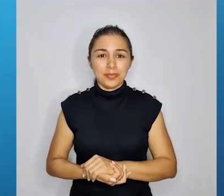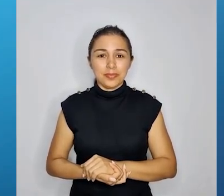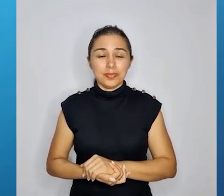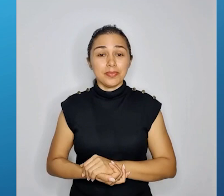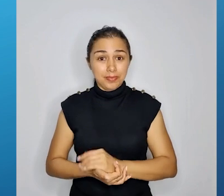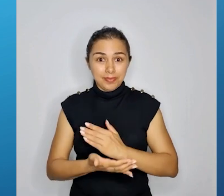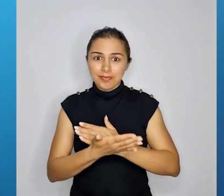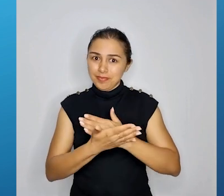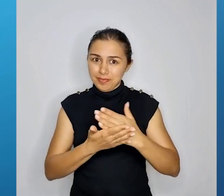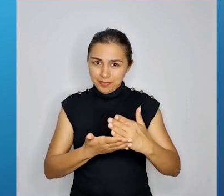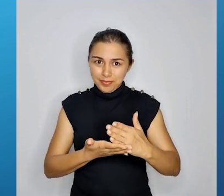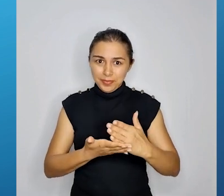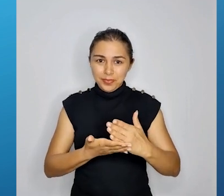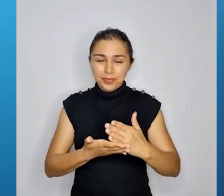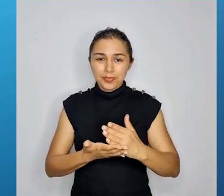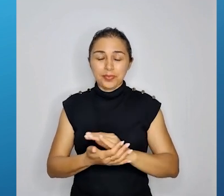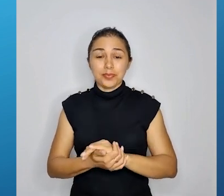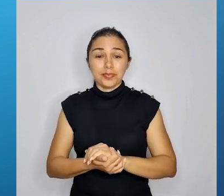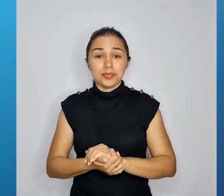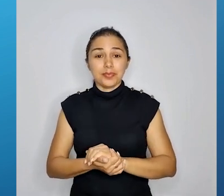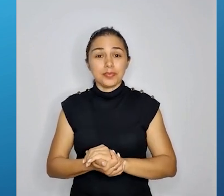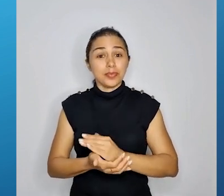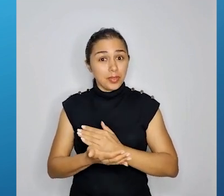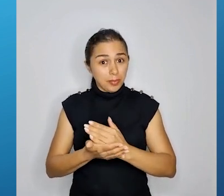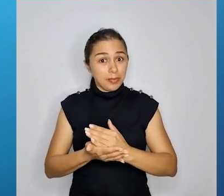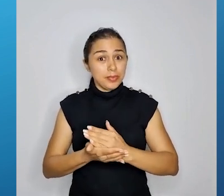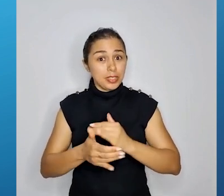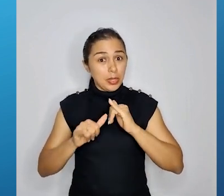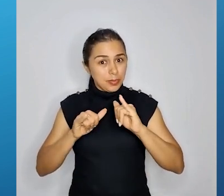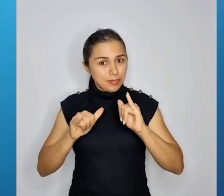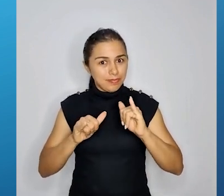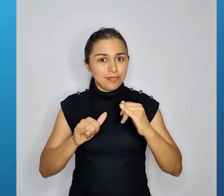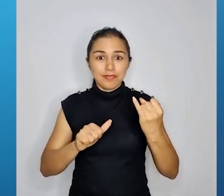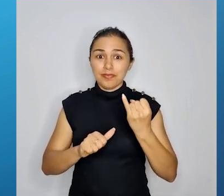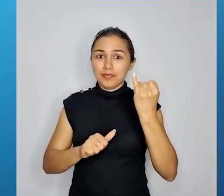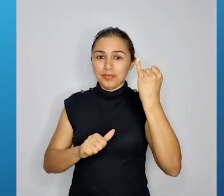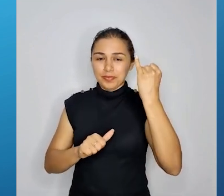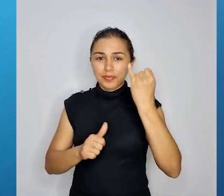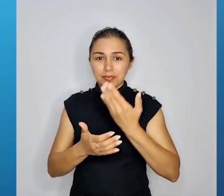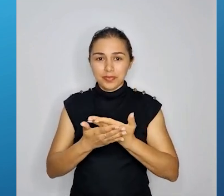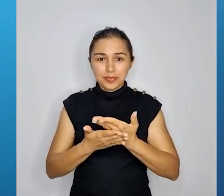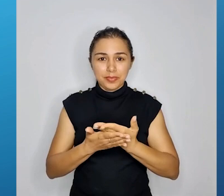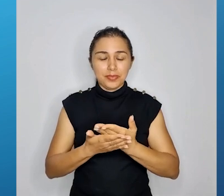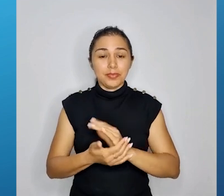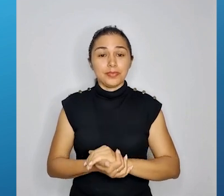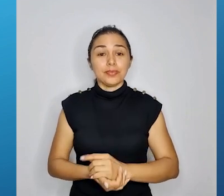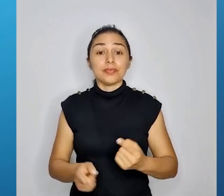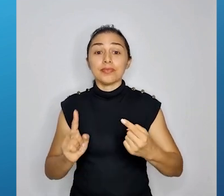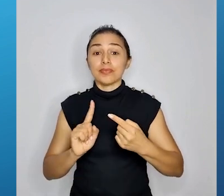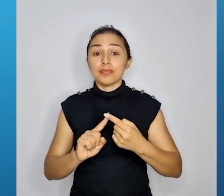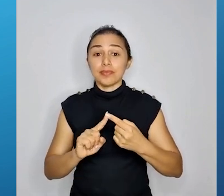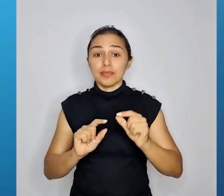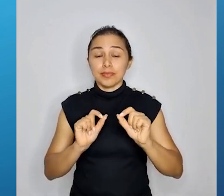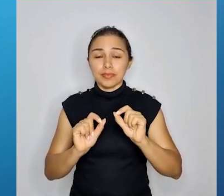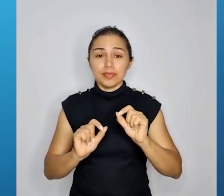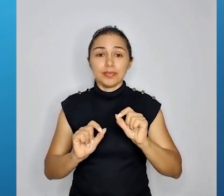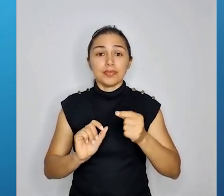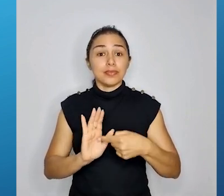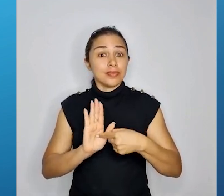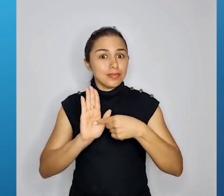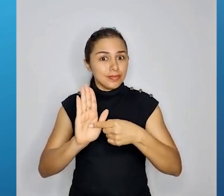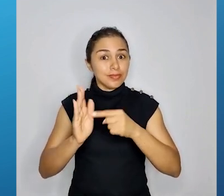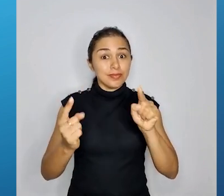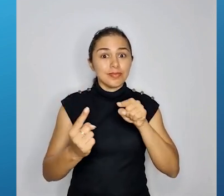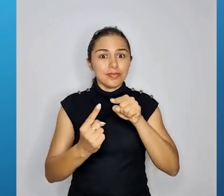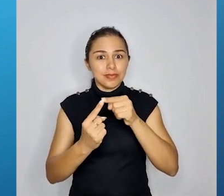Como ponto de partida, nós temos algumas informações complementares da nossa aula. O primeiro delas, nós apresentamos para vocês